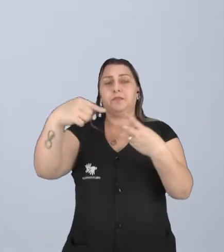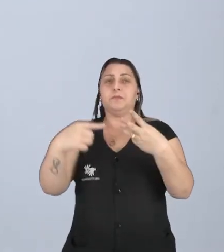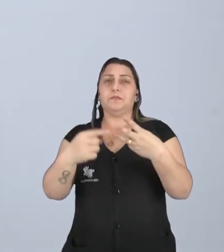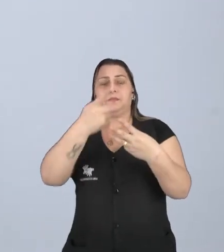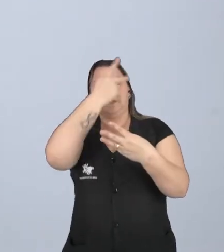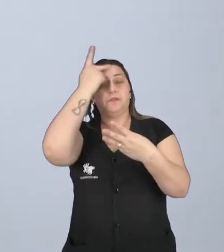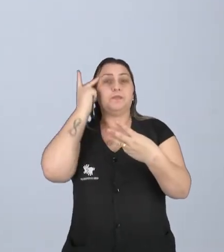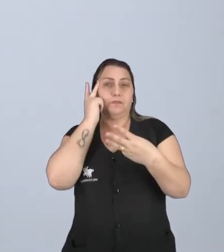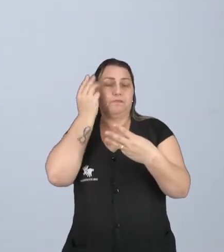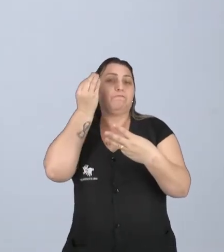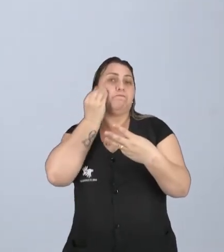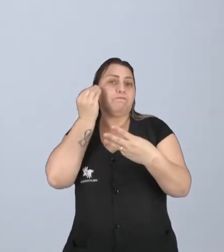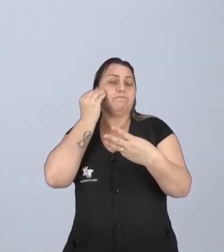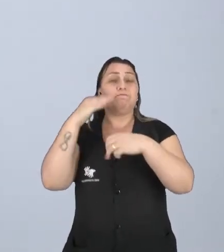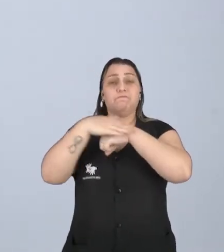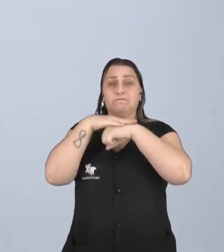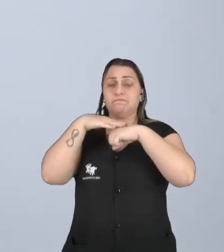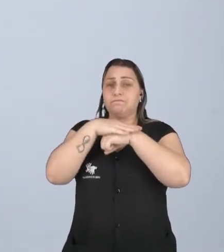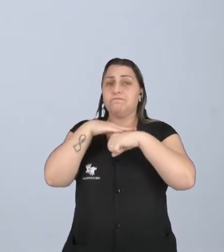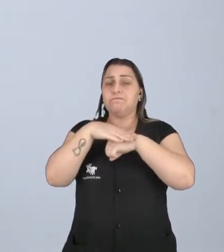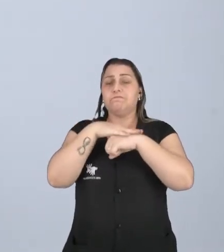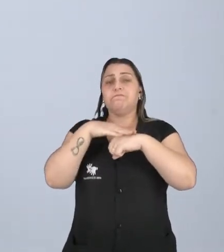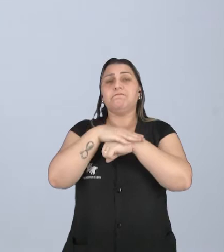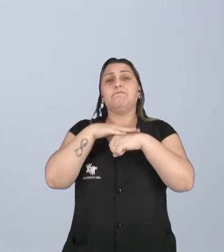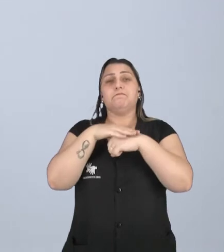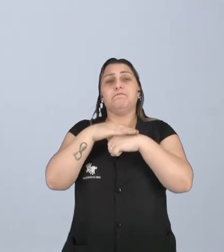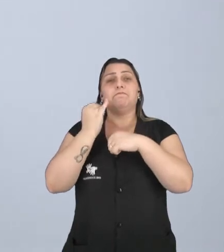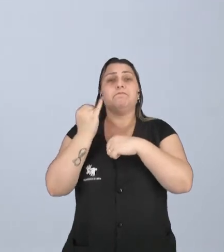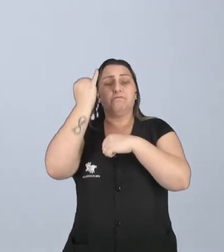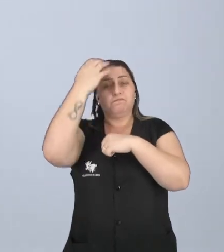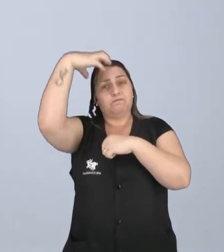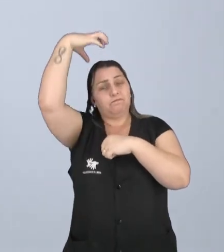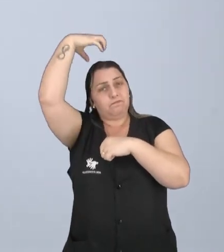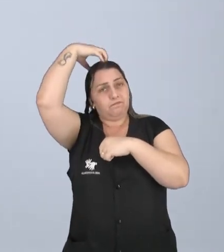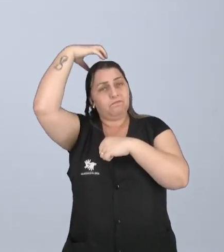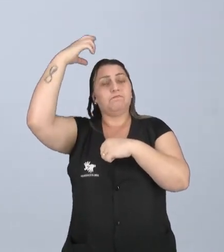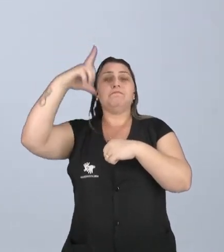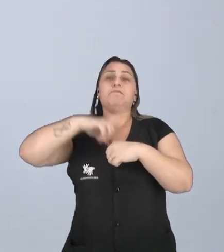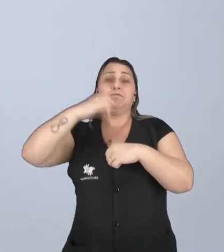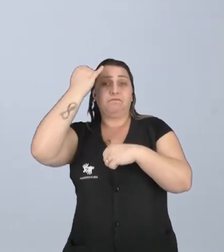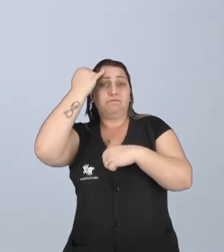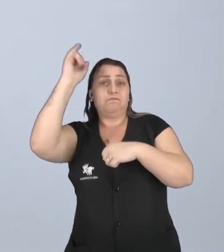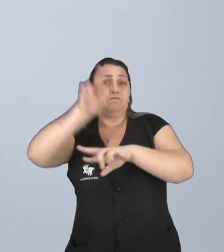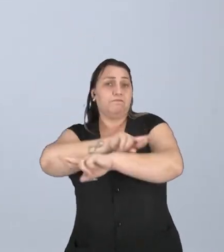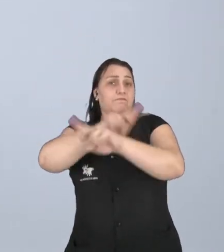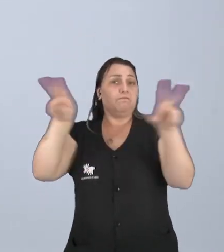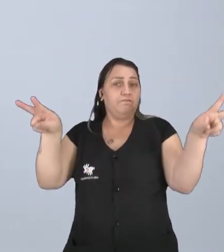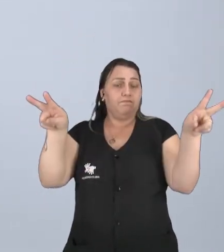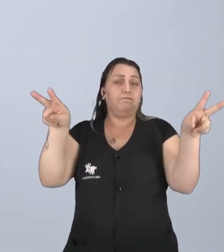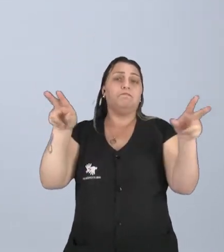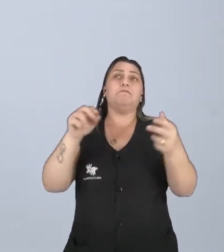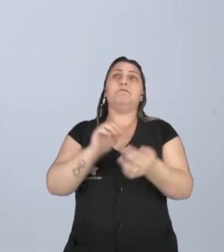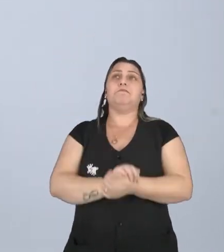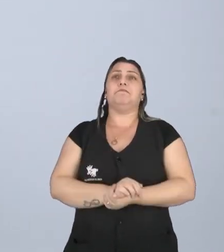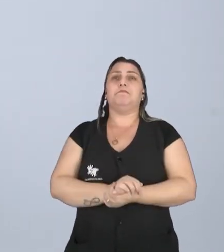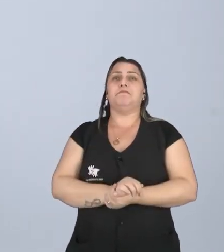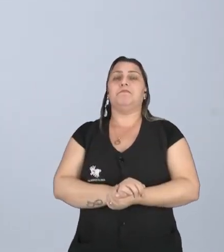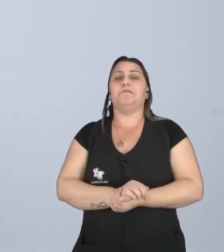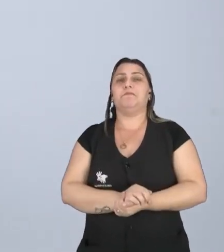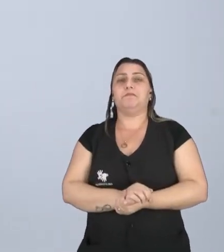pessoas tentando dialogar, mas dirigindo aí o império, nós vamos ter ideias, né,